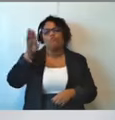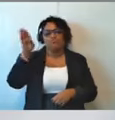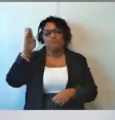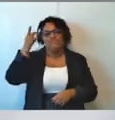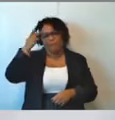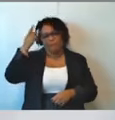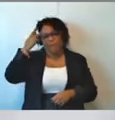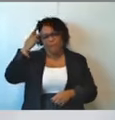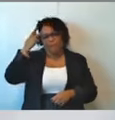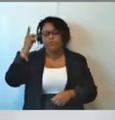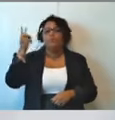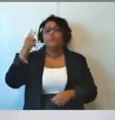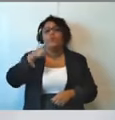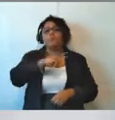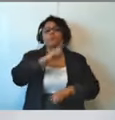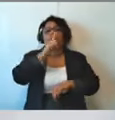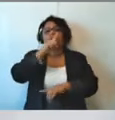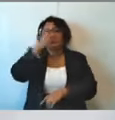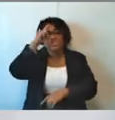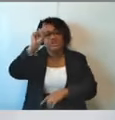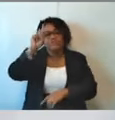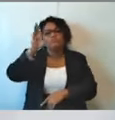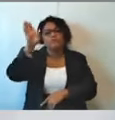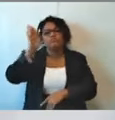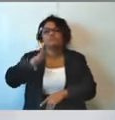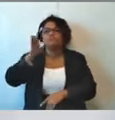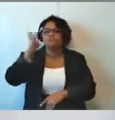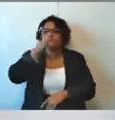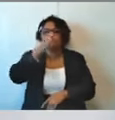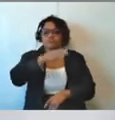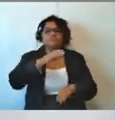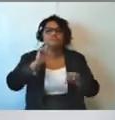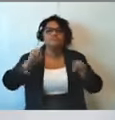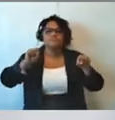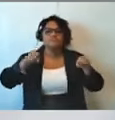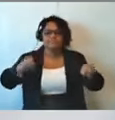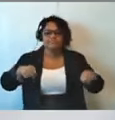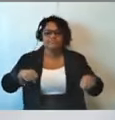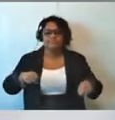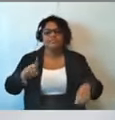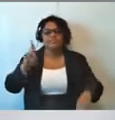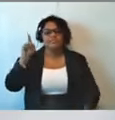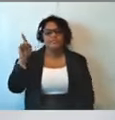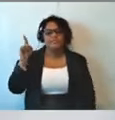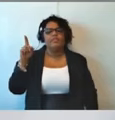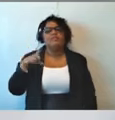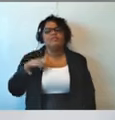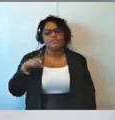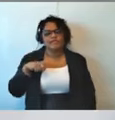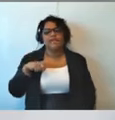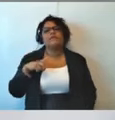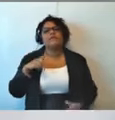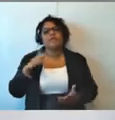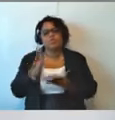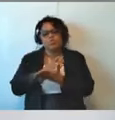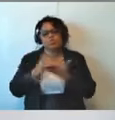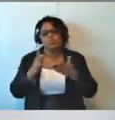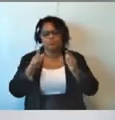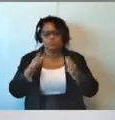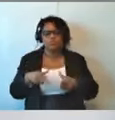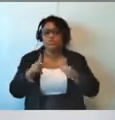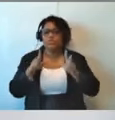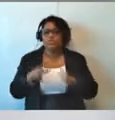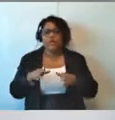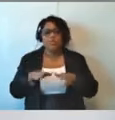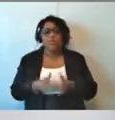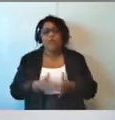dia lá em São Paulo, eu andei em todas as motofaixas que tem lá. A gente tem alguns pontos lá que são as mesmas larguras das avenidas aqui, porque eu fiz mais